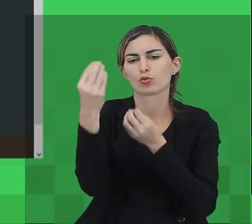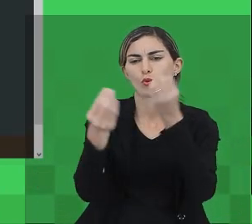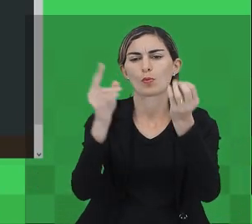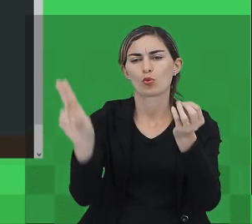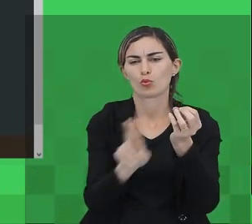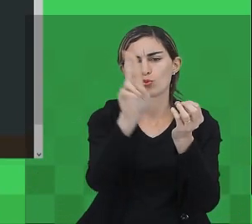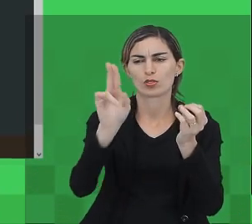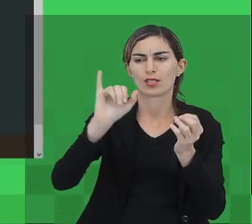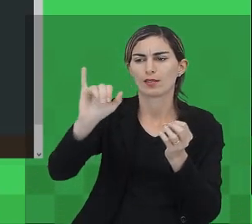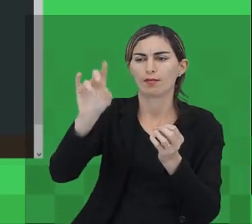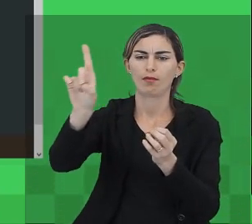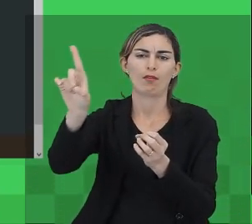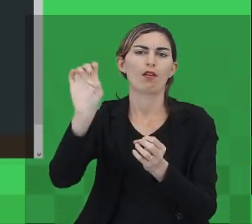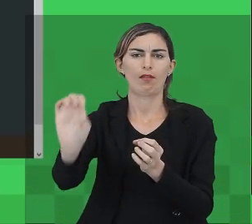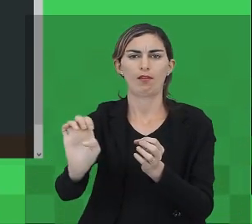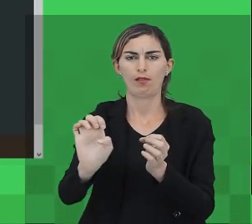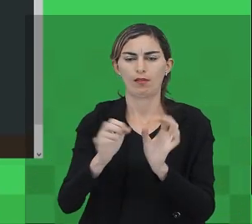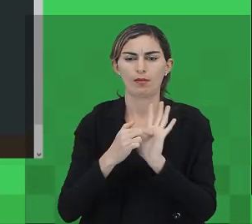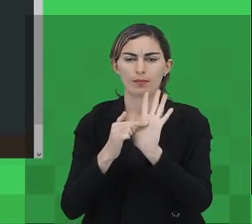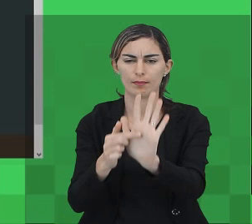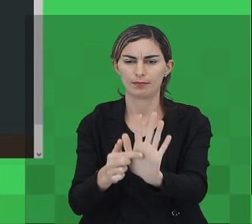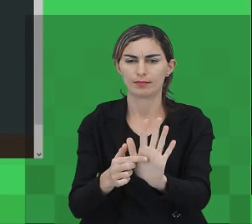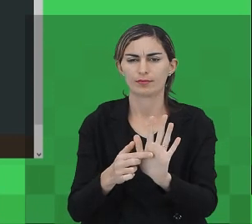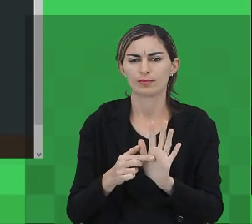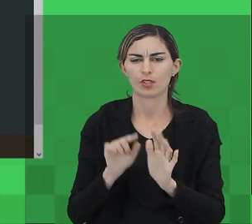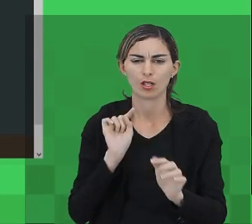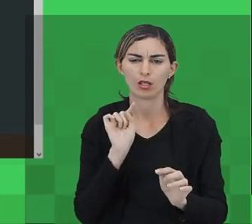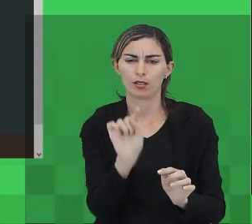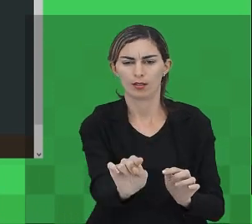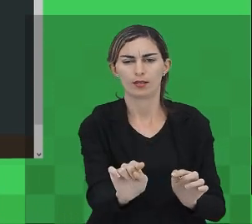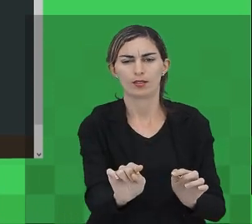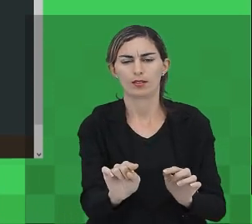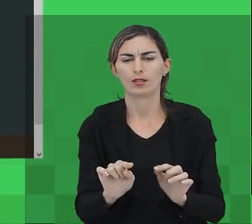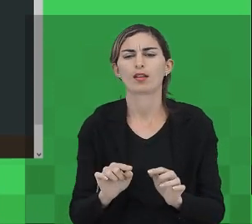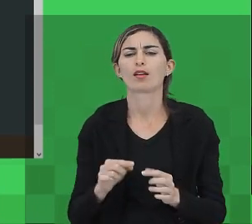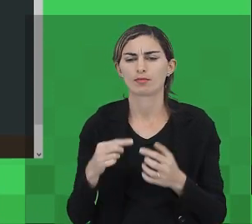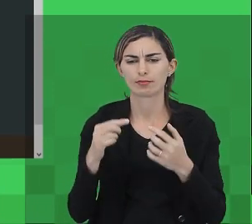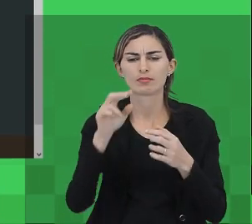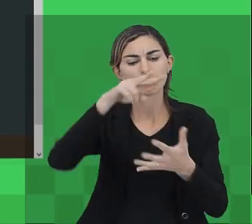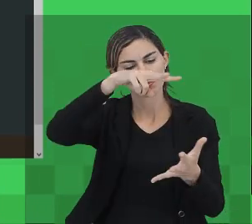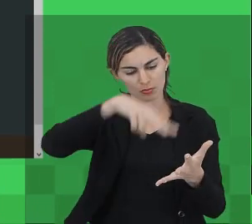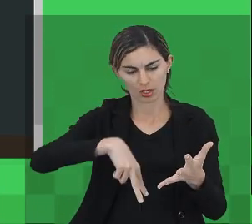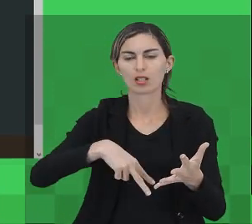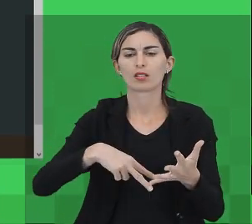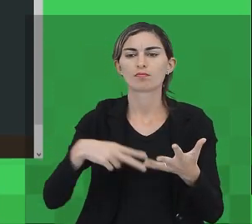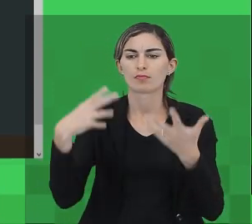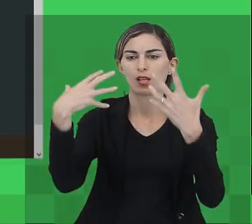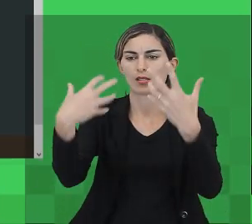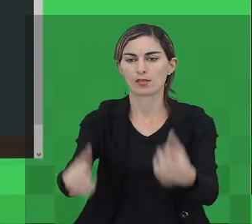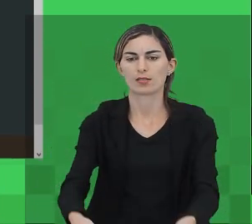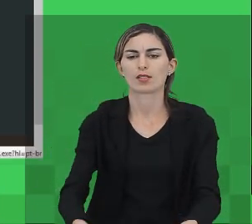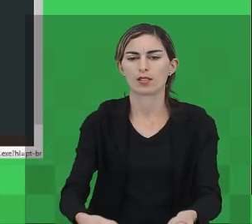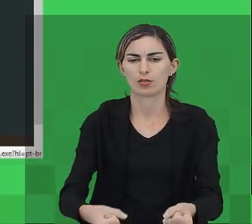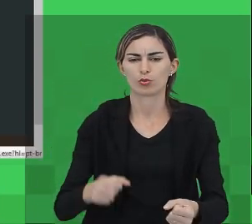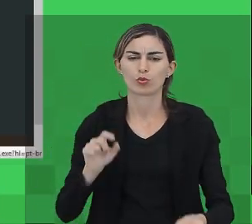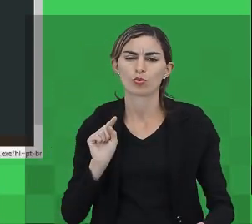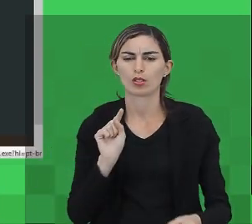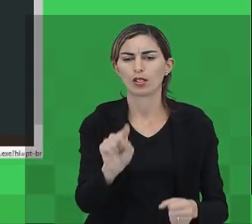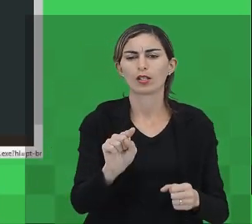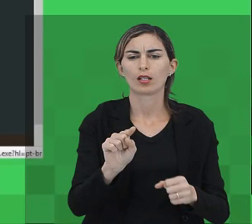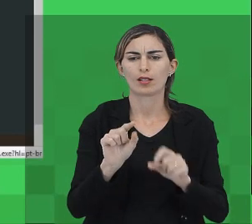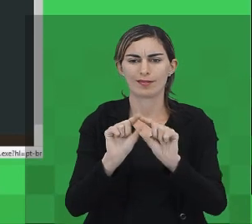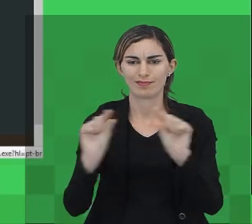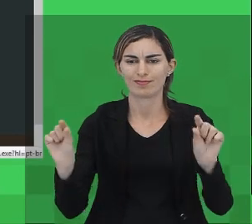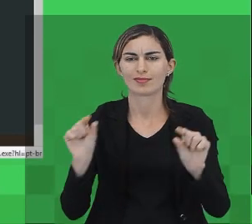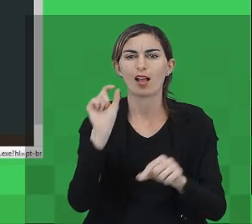condições de uso da IDE. Você clica em Li e concordo com os termos e condições acima. E